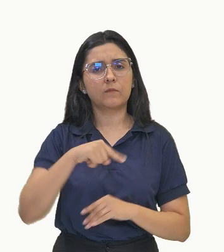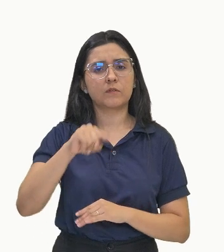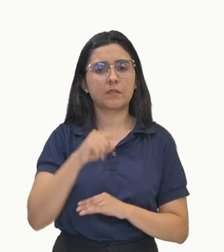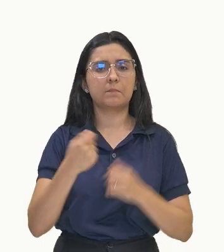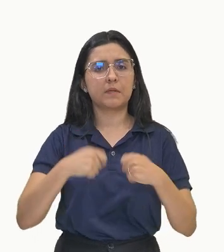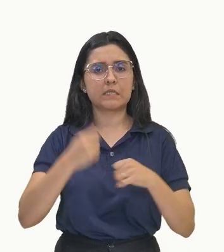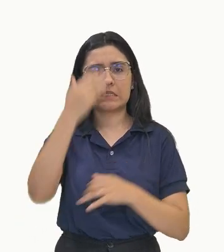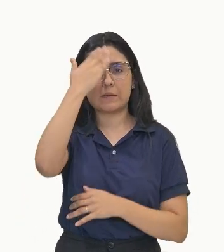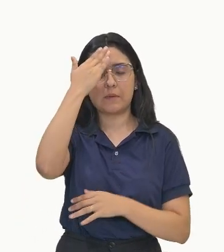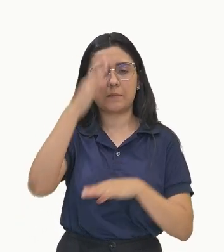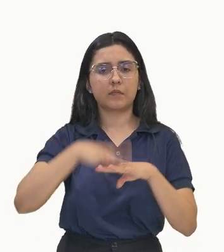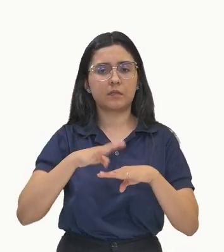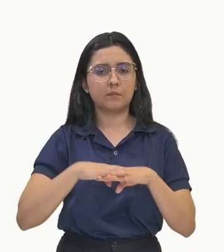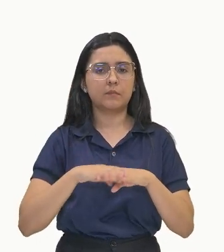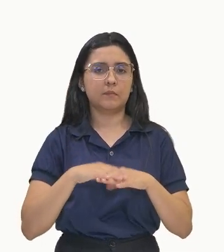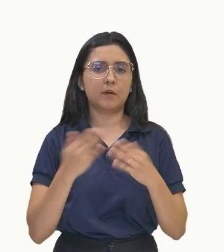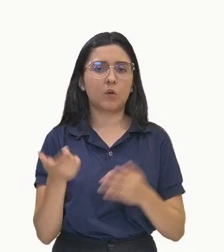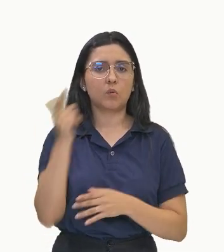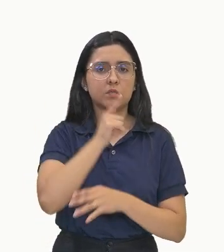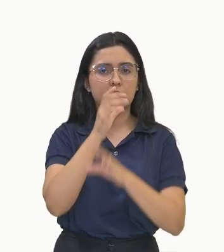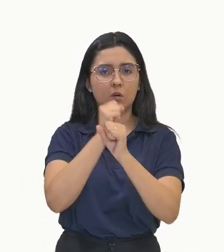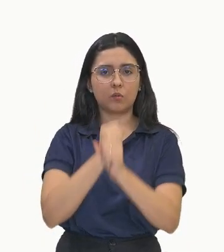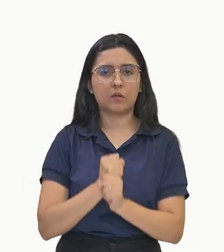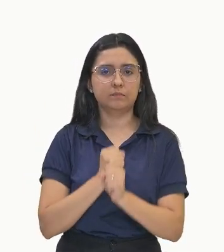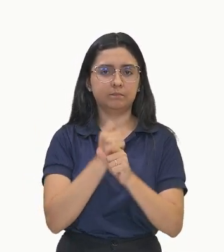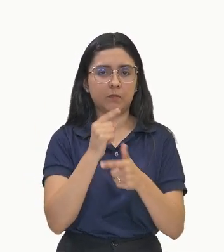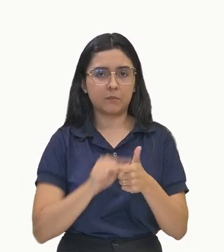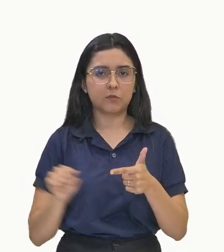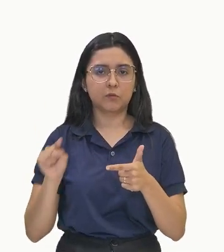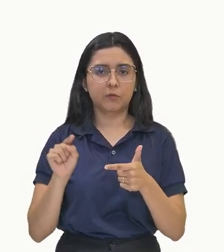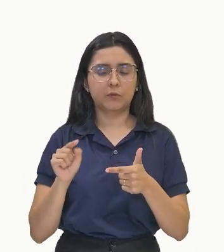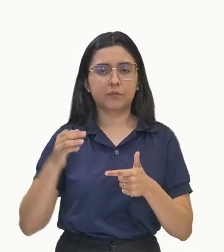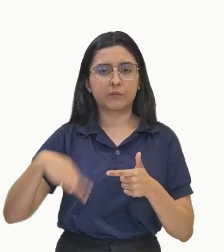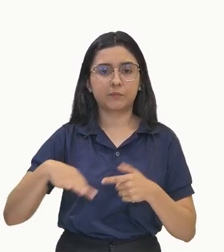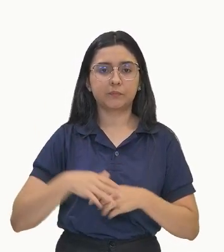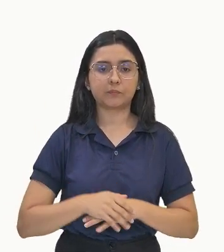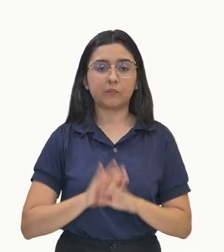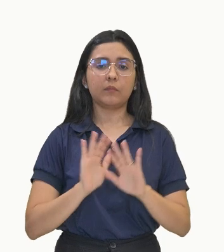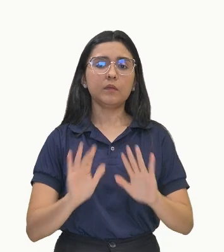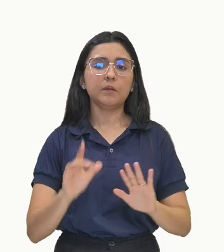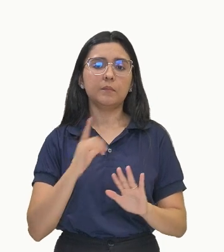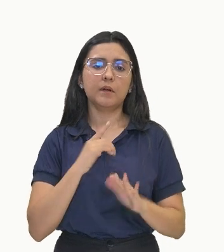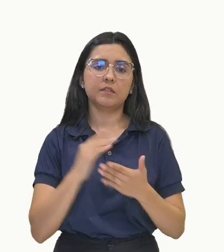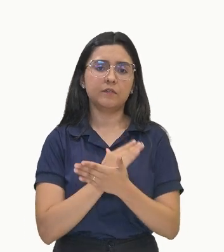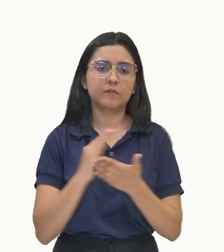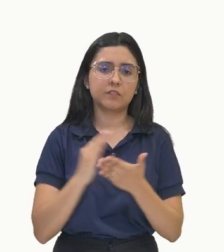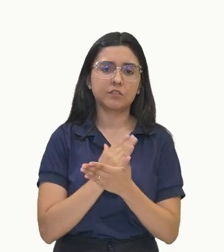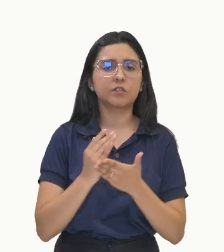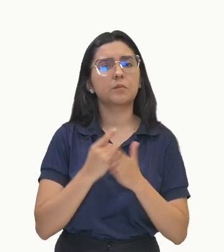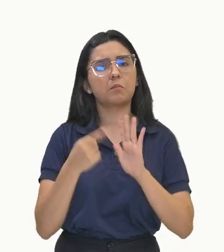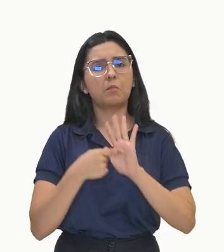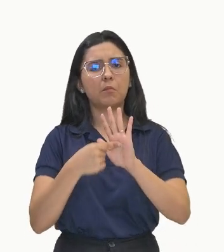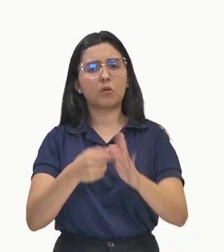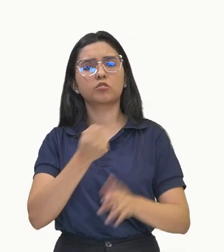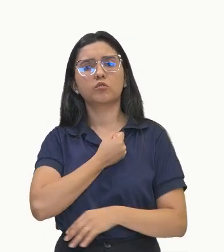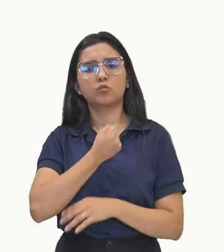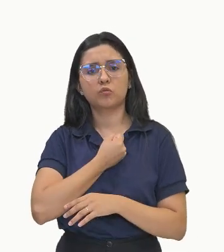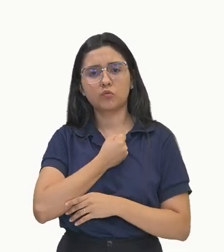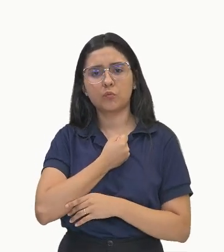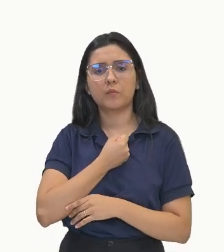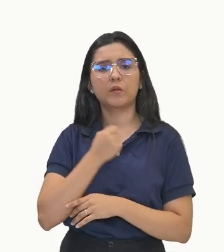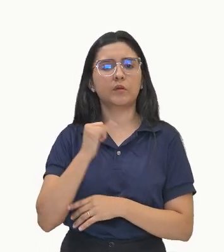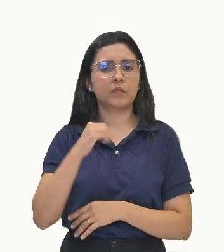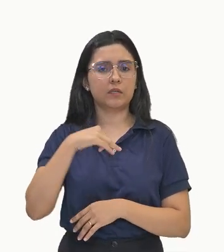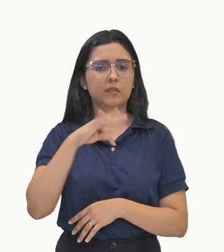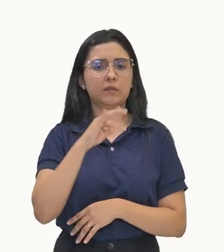a matemática e saber fazer essa divisão, tá? Mas, geralmente, ele dá número inteiro. Vamos ver alguns